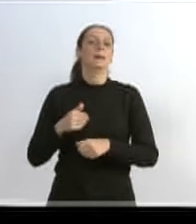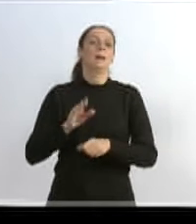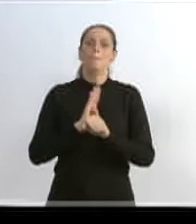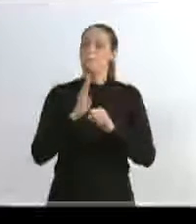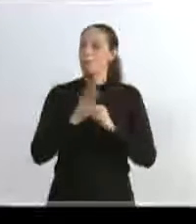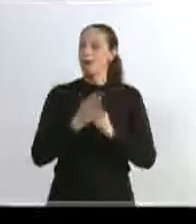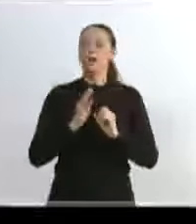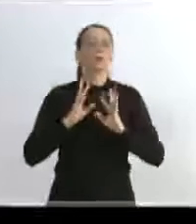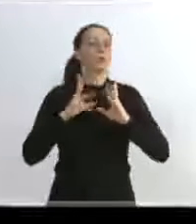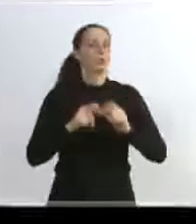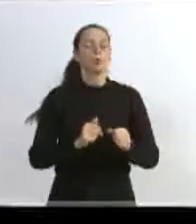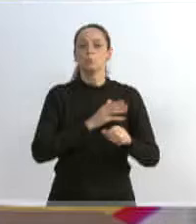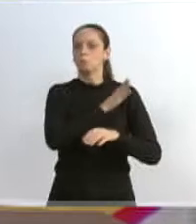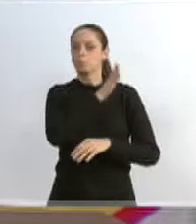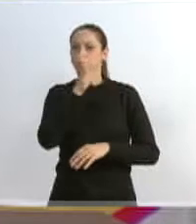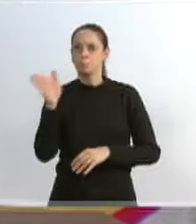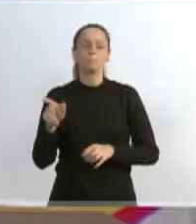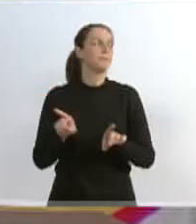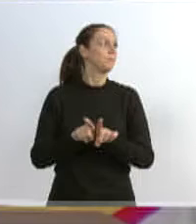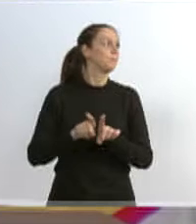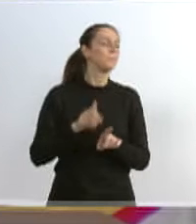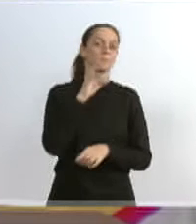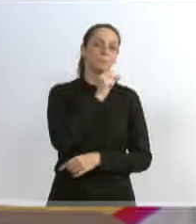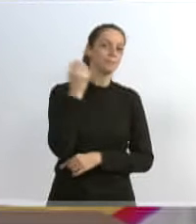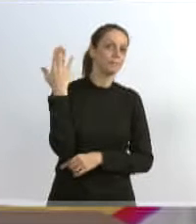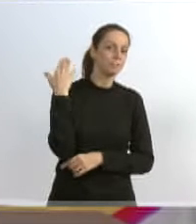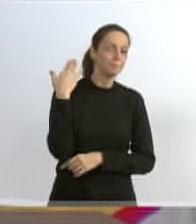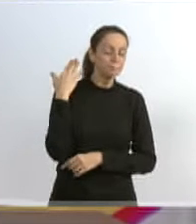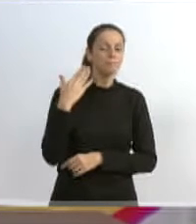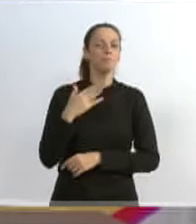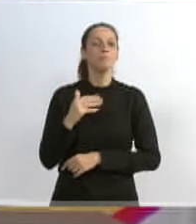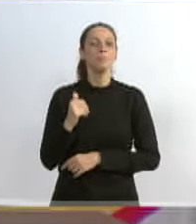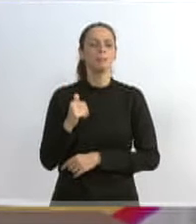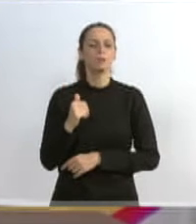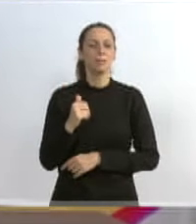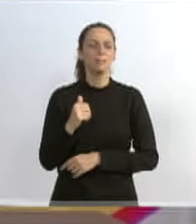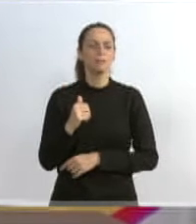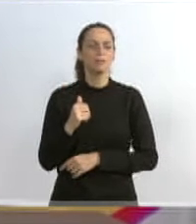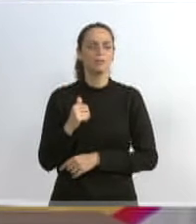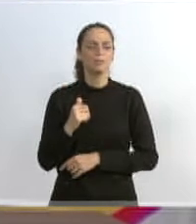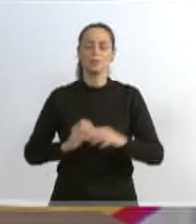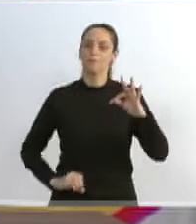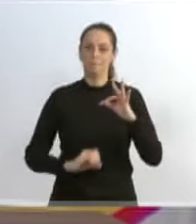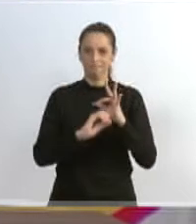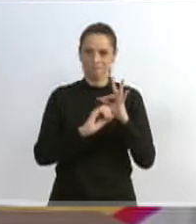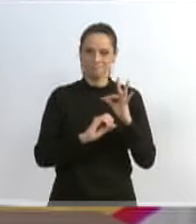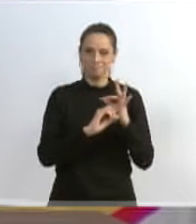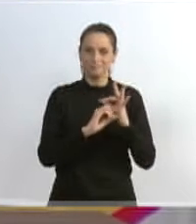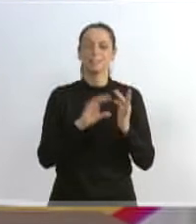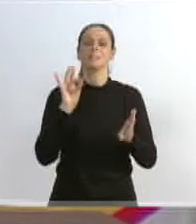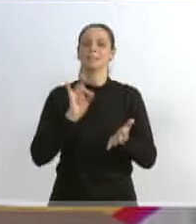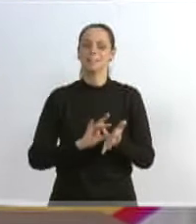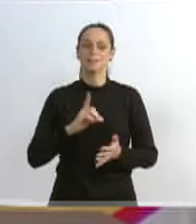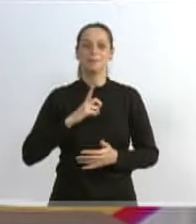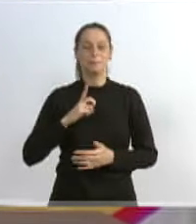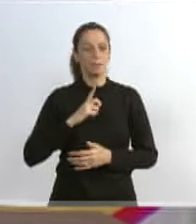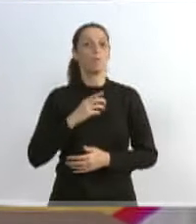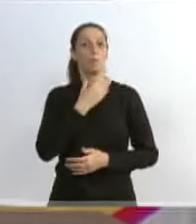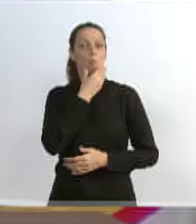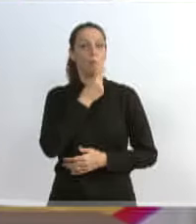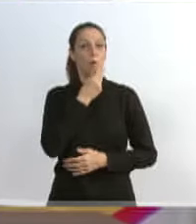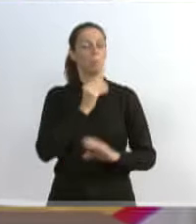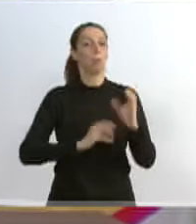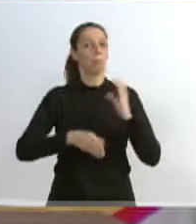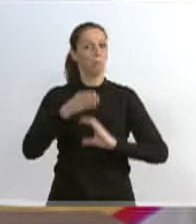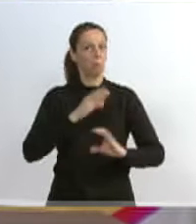porque estivemos sábado na sociedade flórida também no bairro fortaleza precisando grande músico compositor o grande artista cantor de uma voz